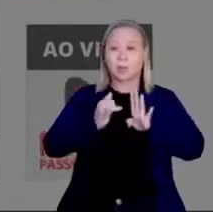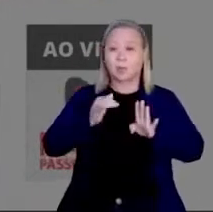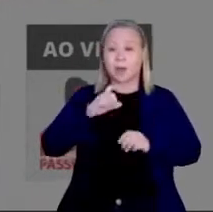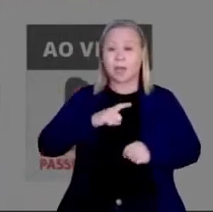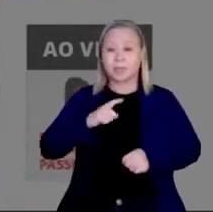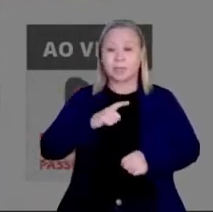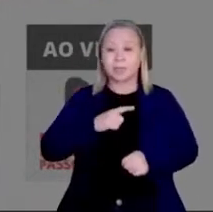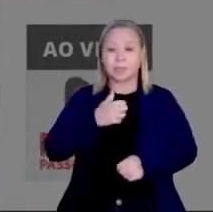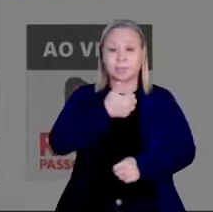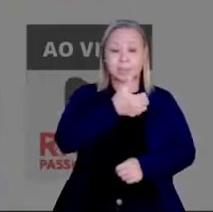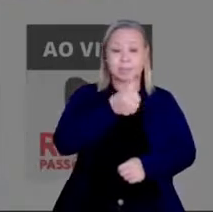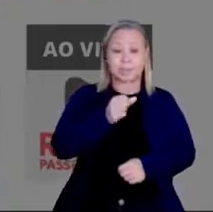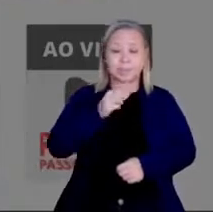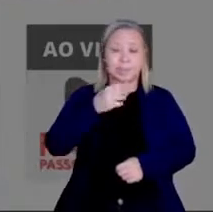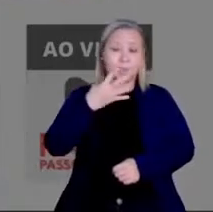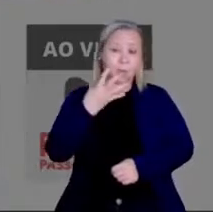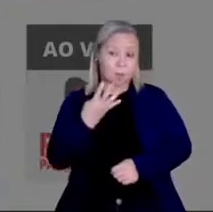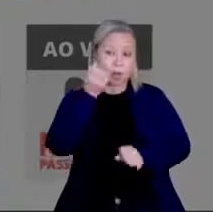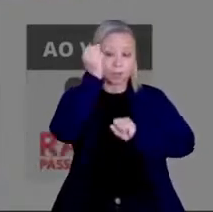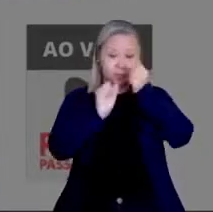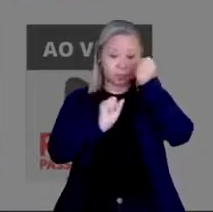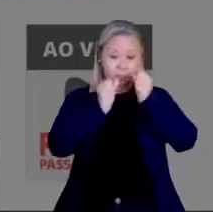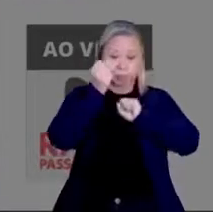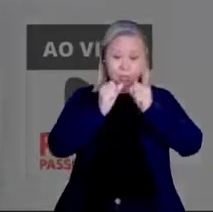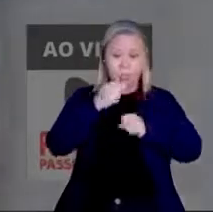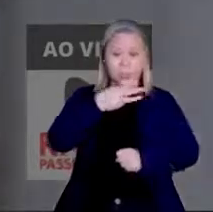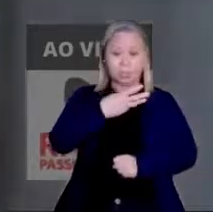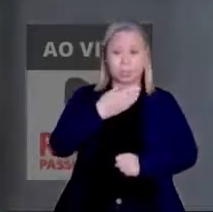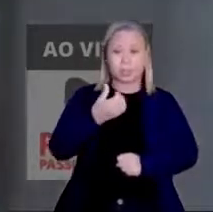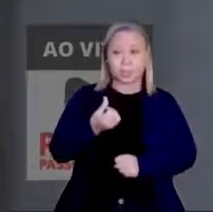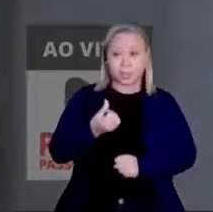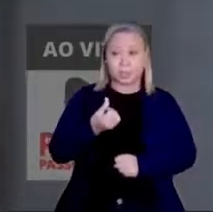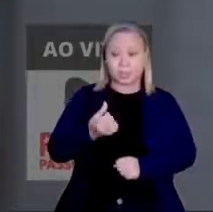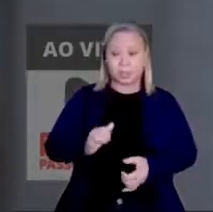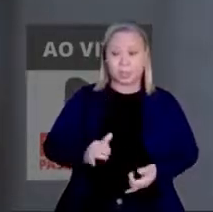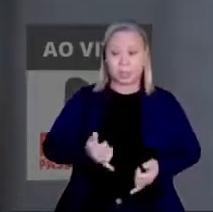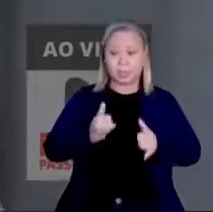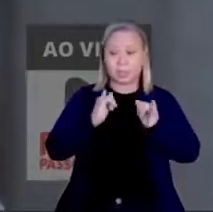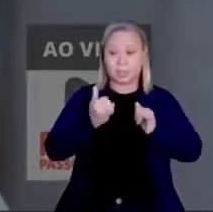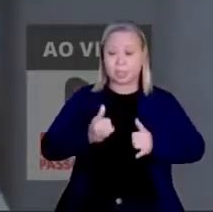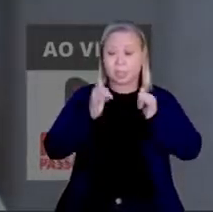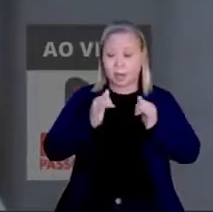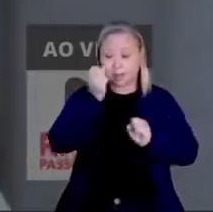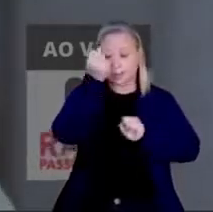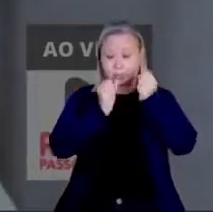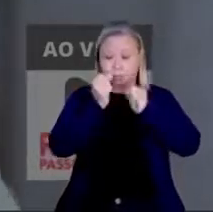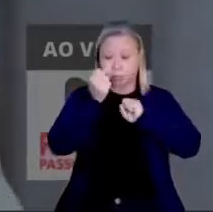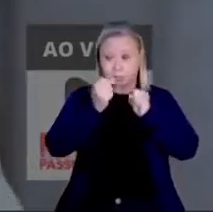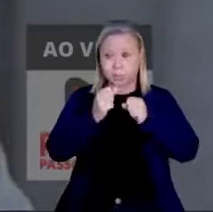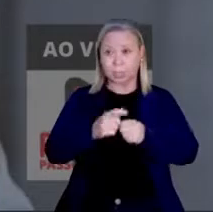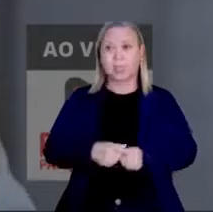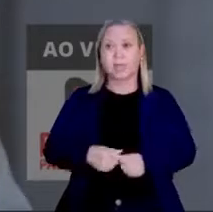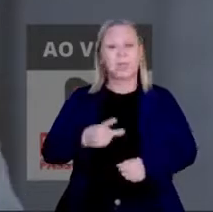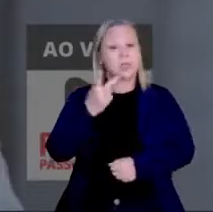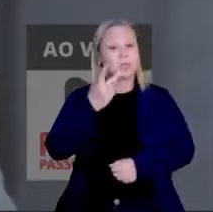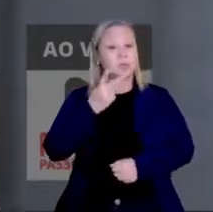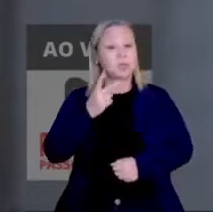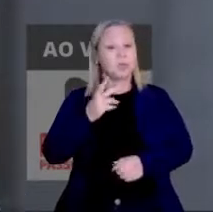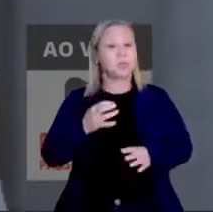bem claro que eu sou contra e o PT é contra e o meu governo sempre foi